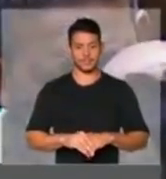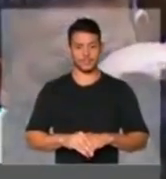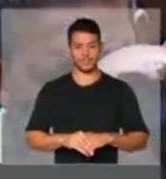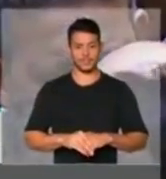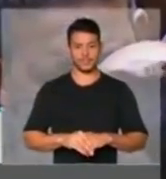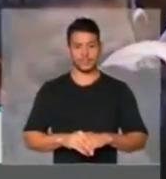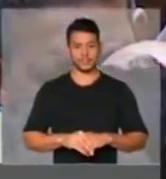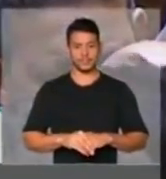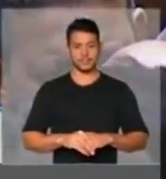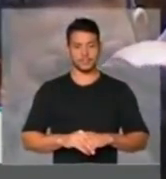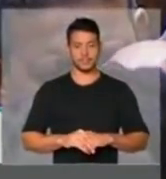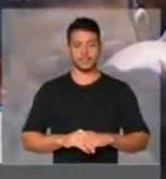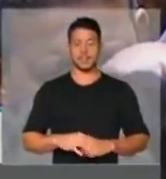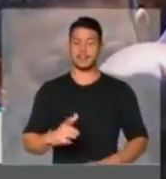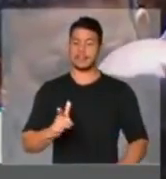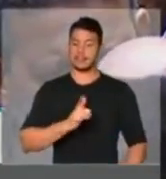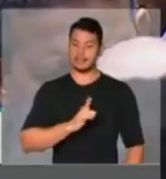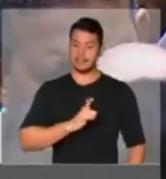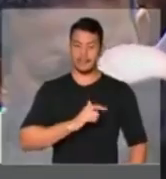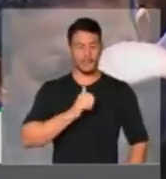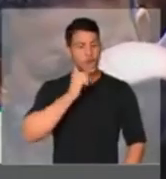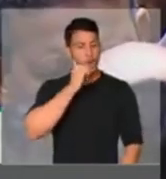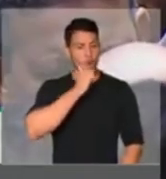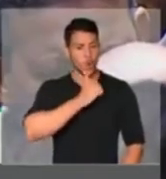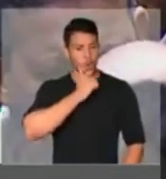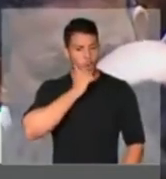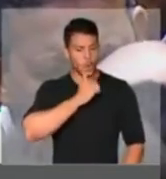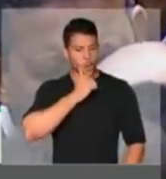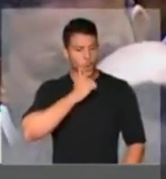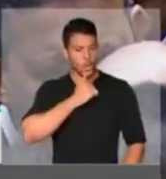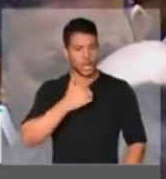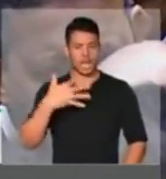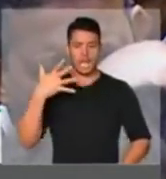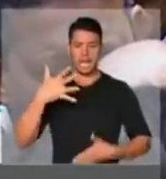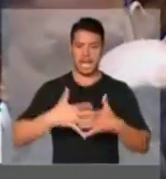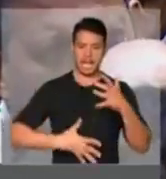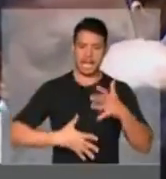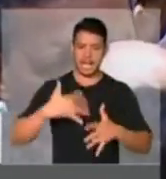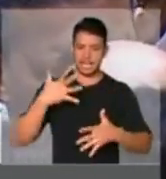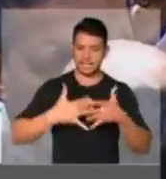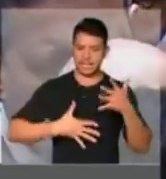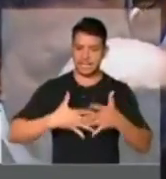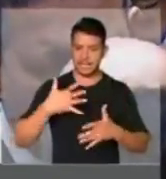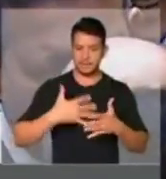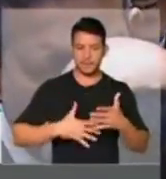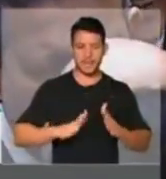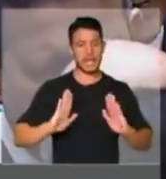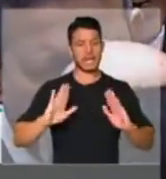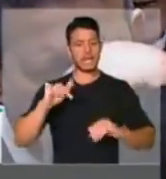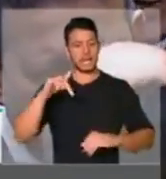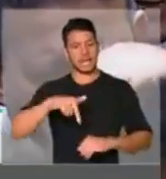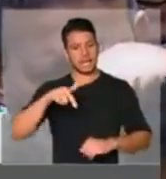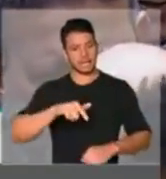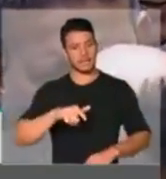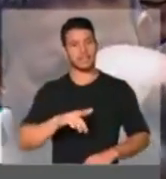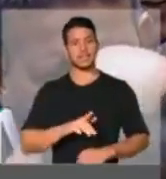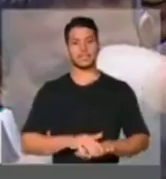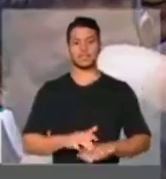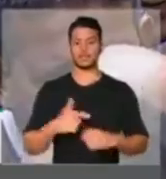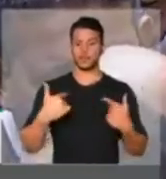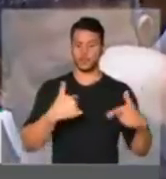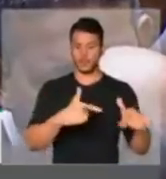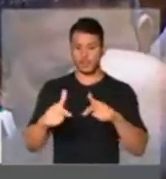Sobre uma das parlamentares que mais atrapalha o funcionamento dessa casa, que